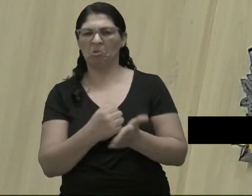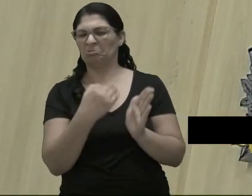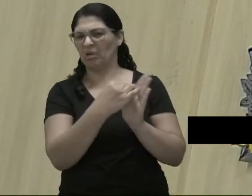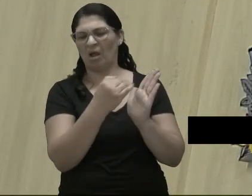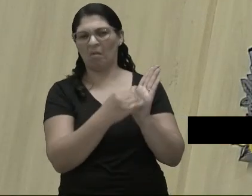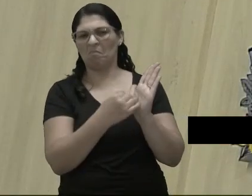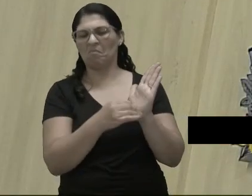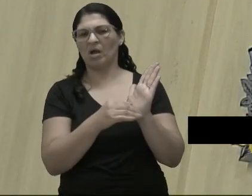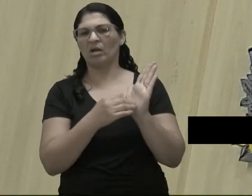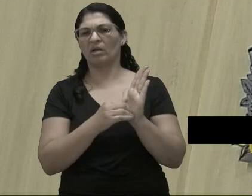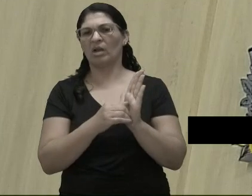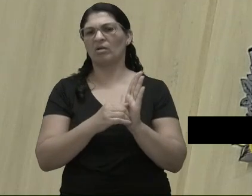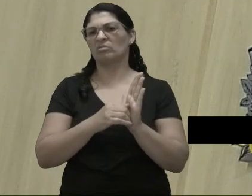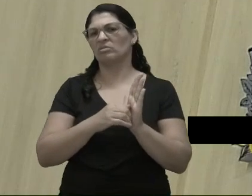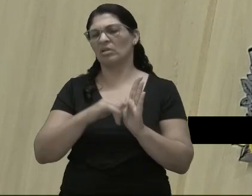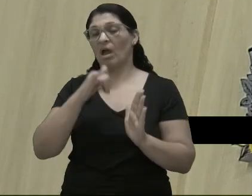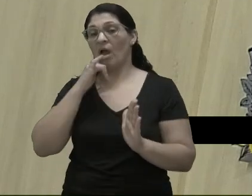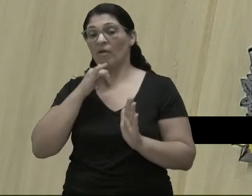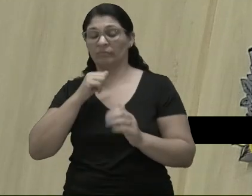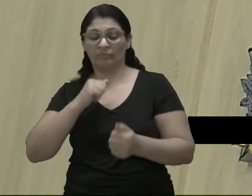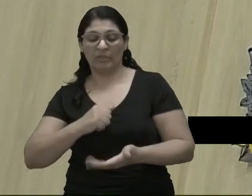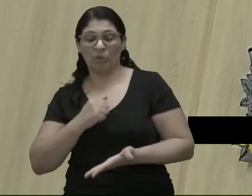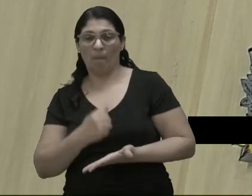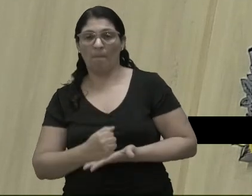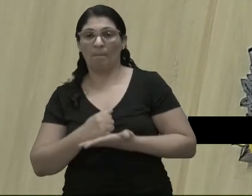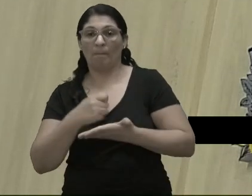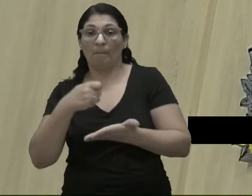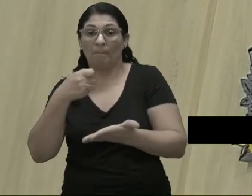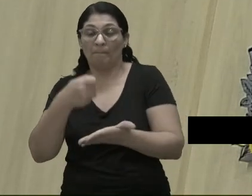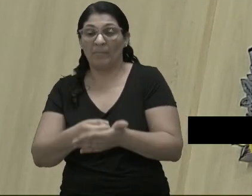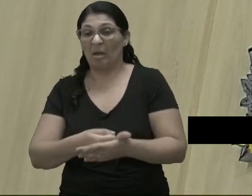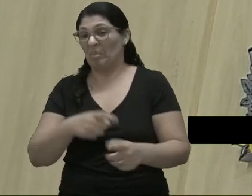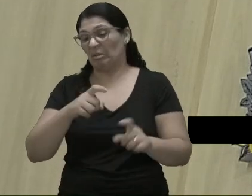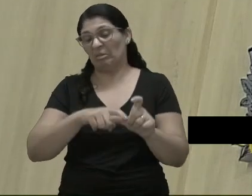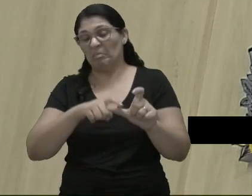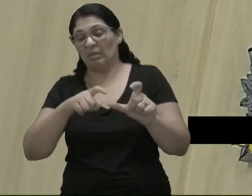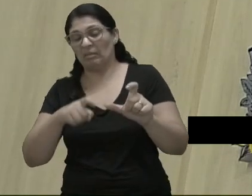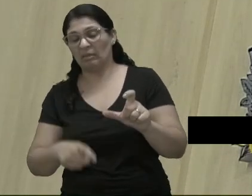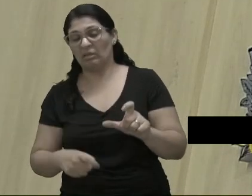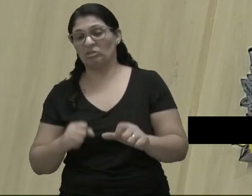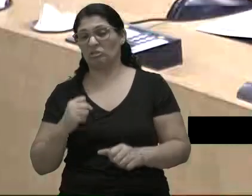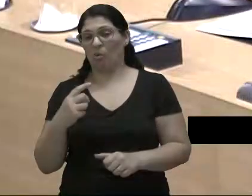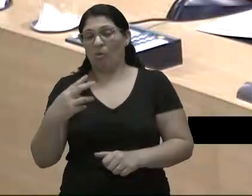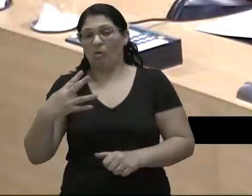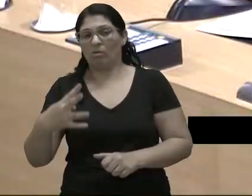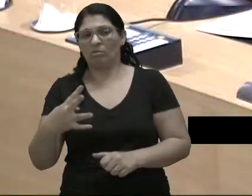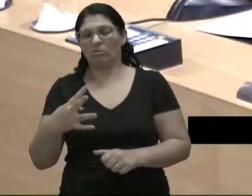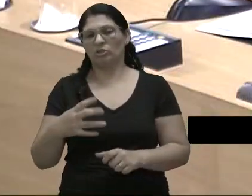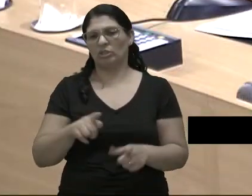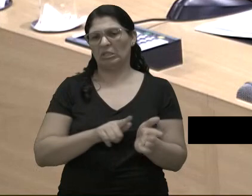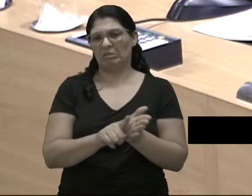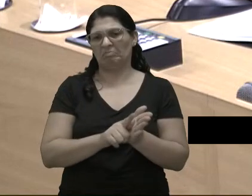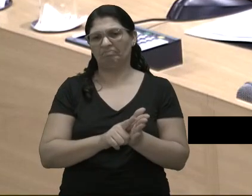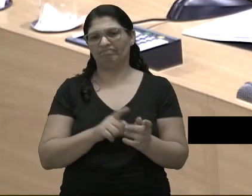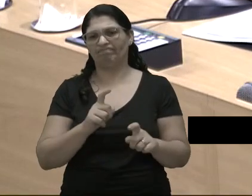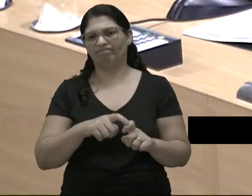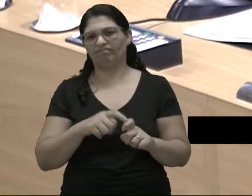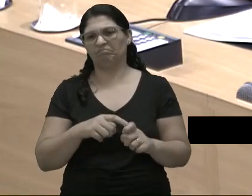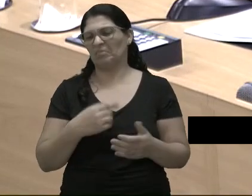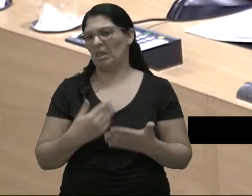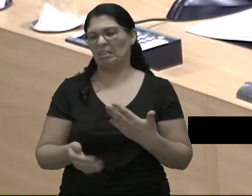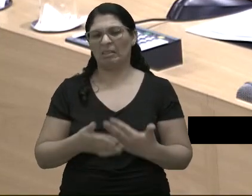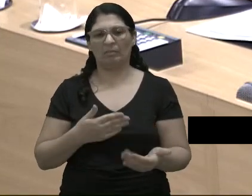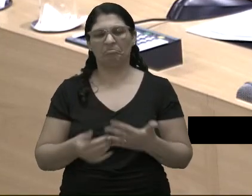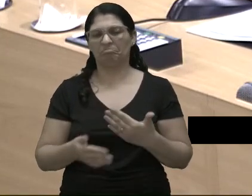a reposição para vocês ou não? 50 mil independente do número de exames? Não, 50 mil independente do número de